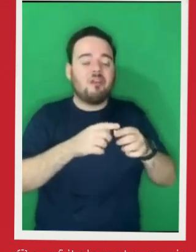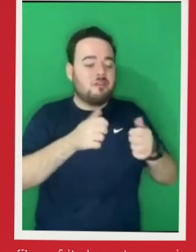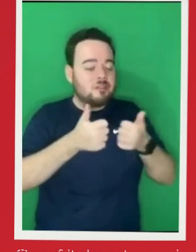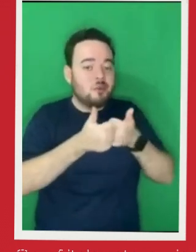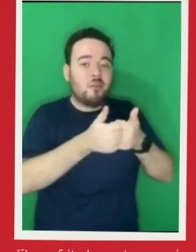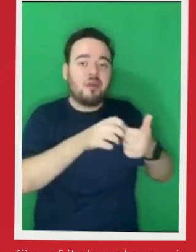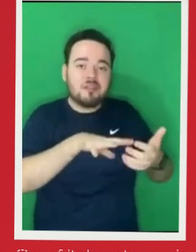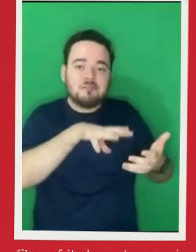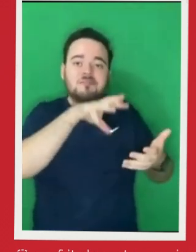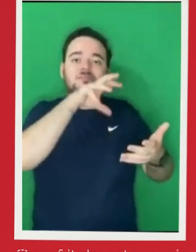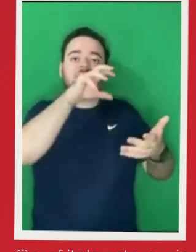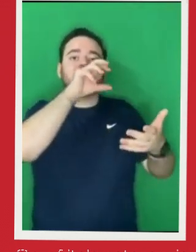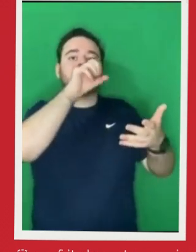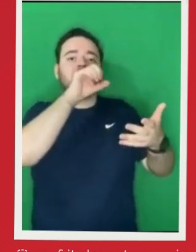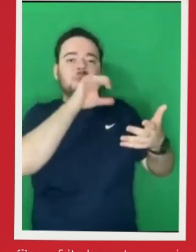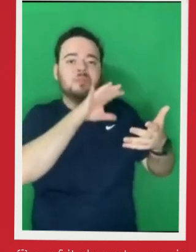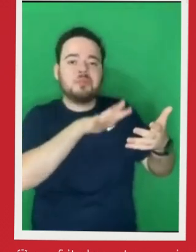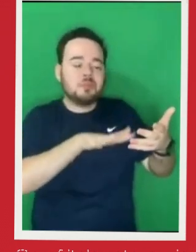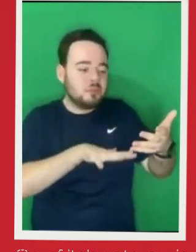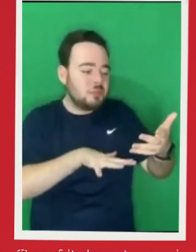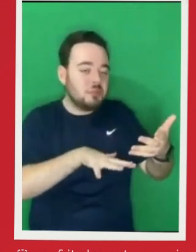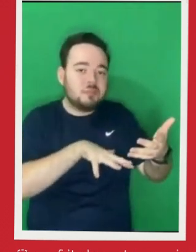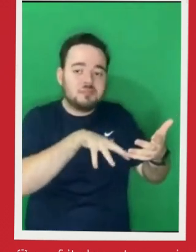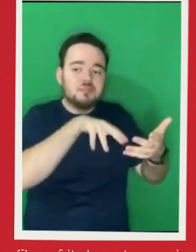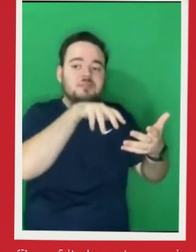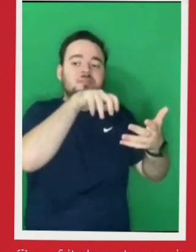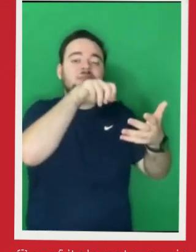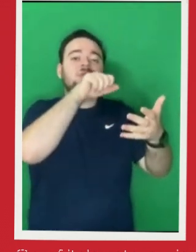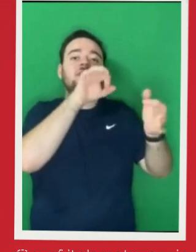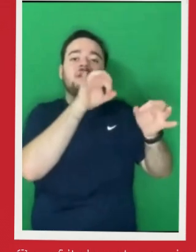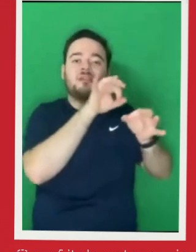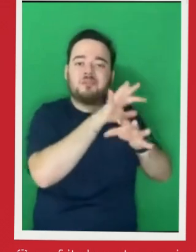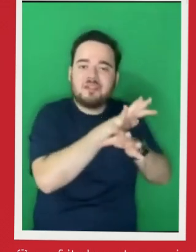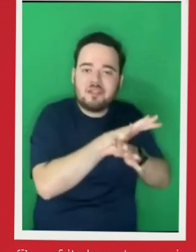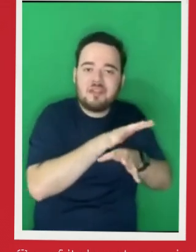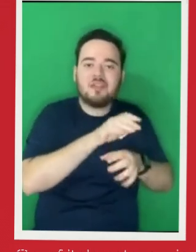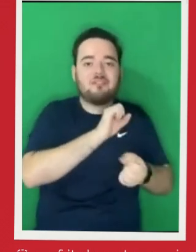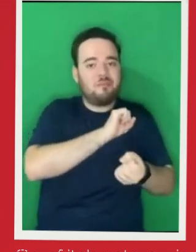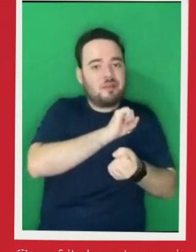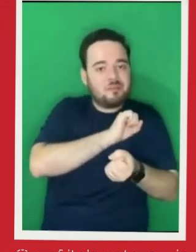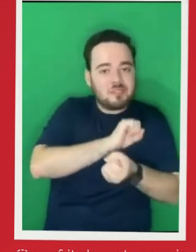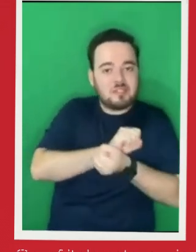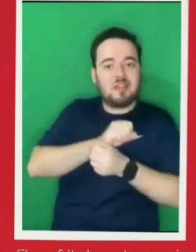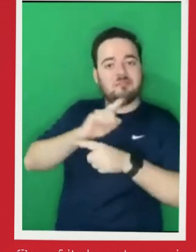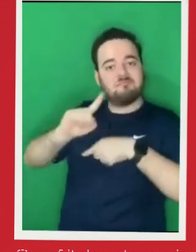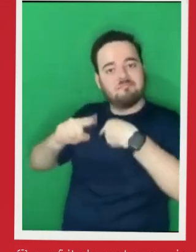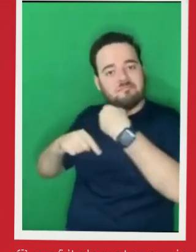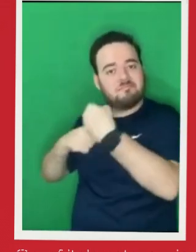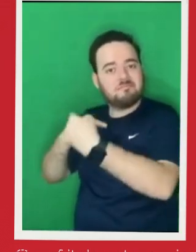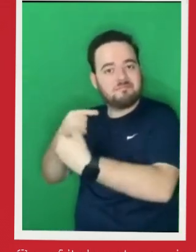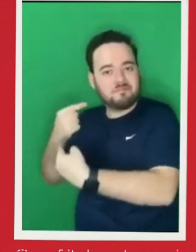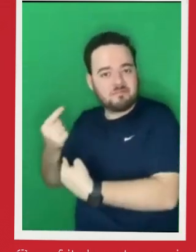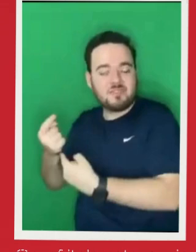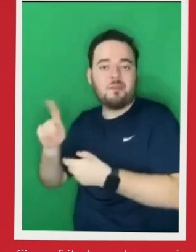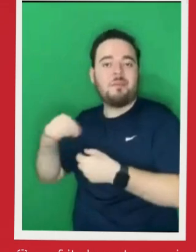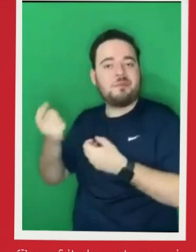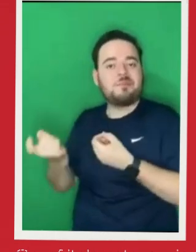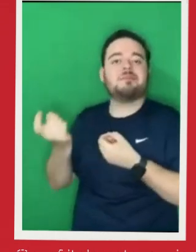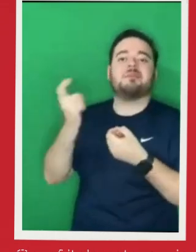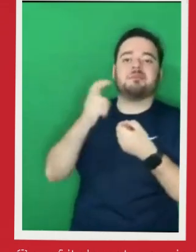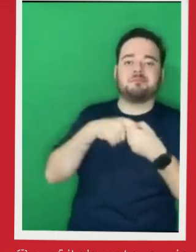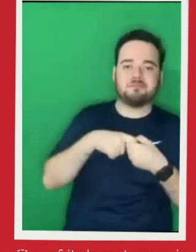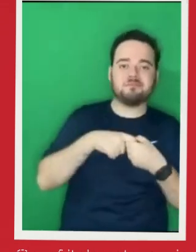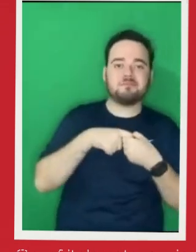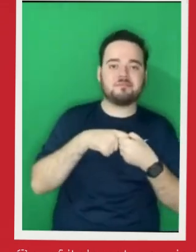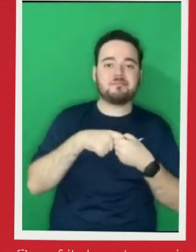acompanha a leitora dizendo: ela está fazendo um fôlego e vai terminar aqui, vai me dar uma pausa que eu posso parar e daí